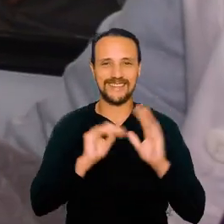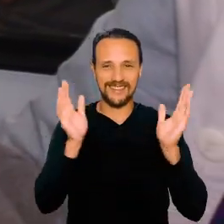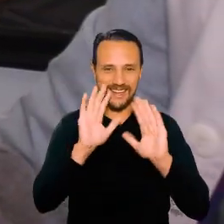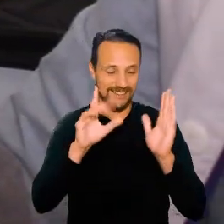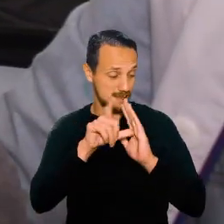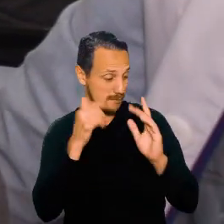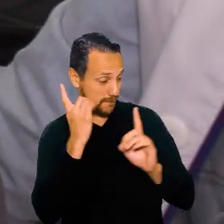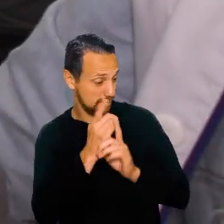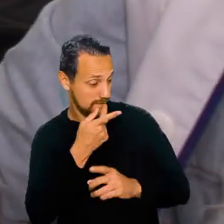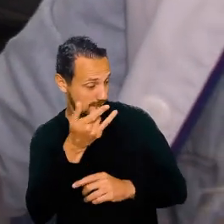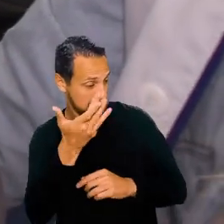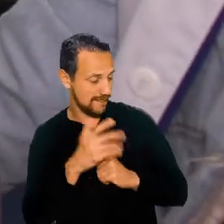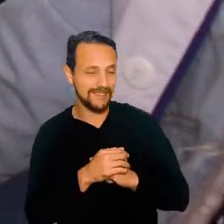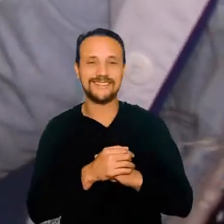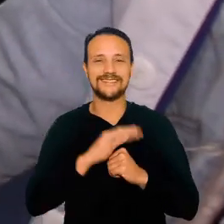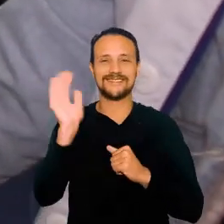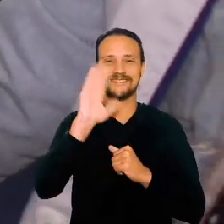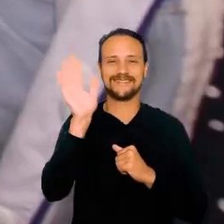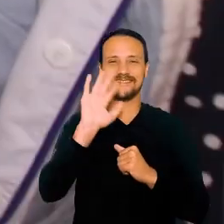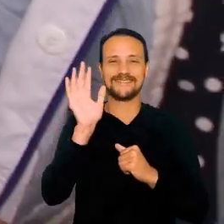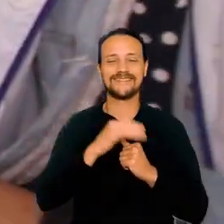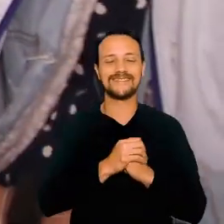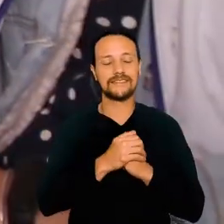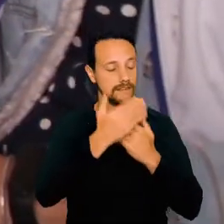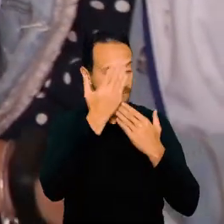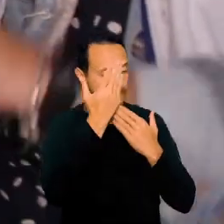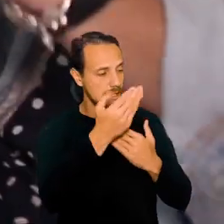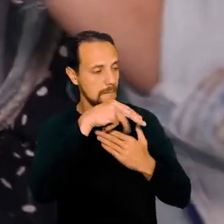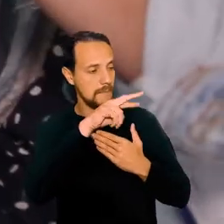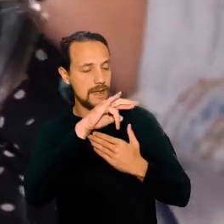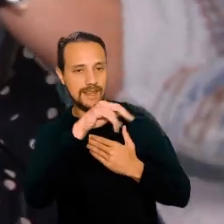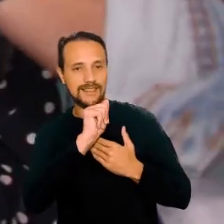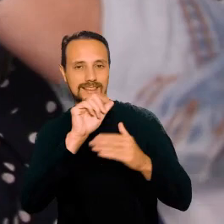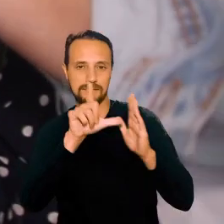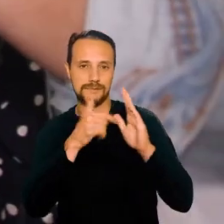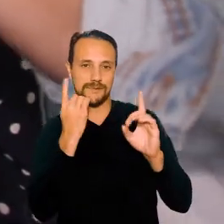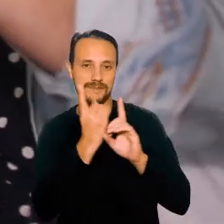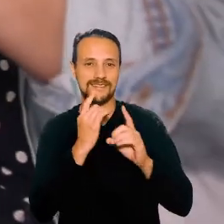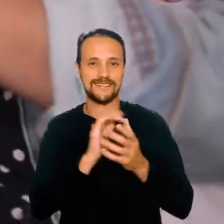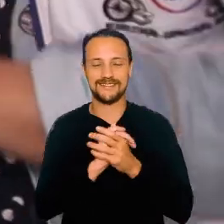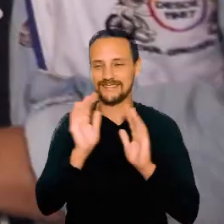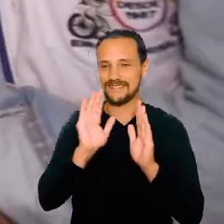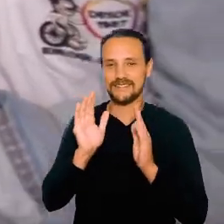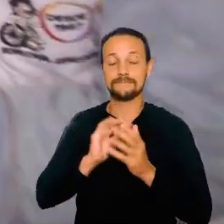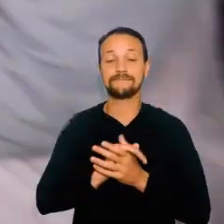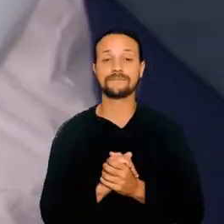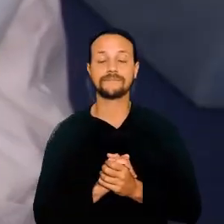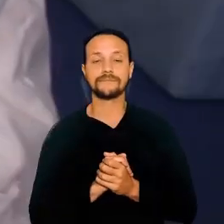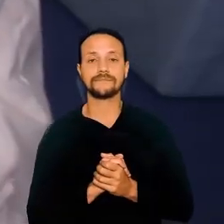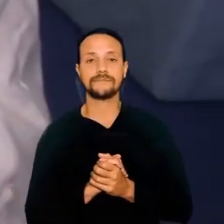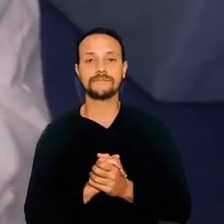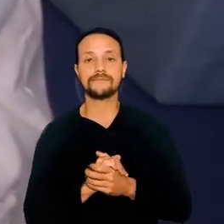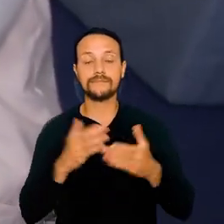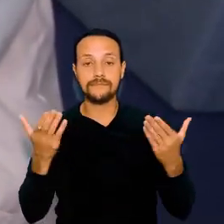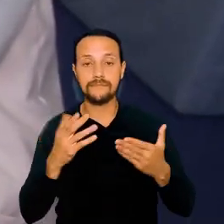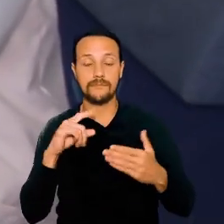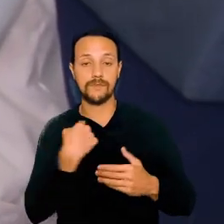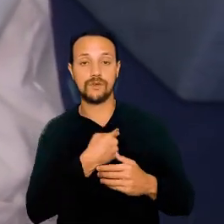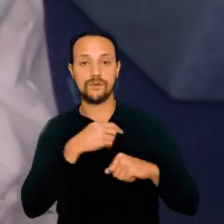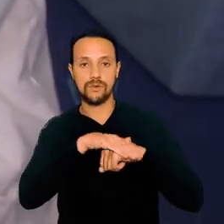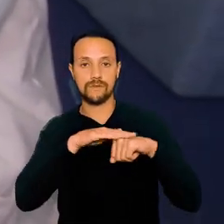paciente. É um serviço muito bom e que a gente encontra aqui na ADFIP. Aí, então, além de